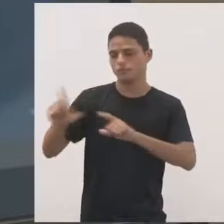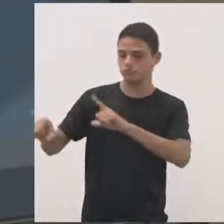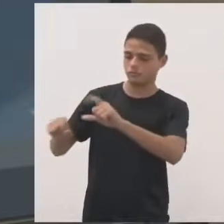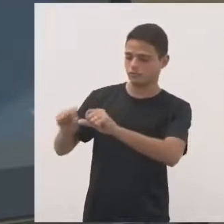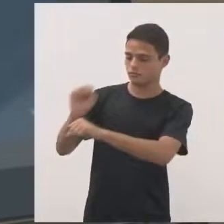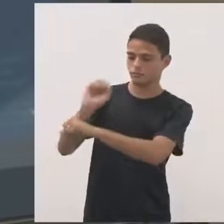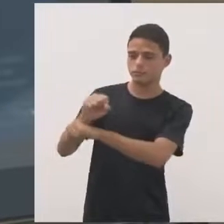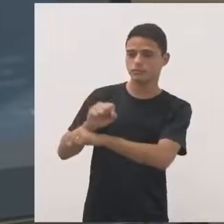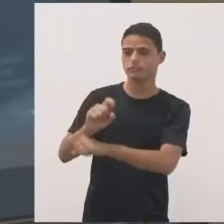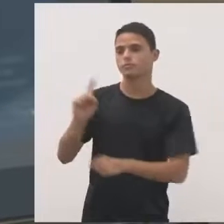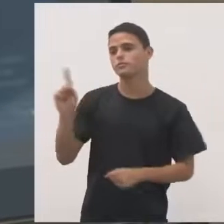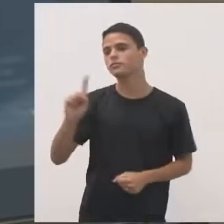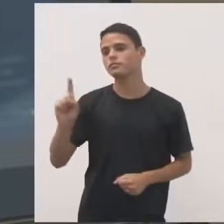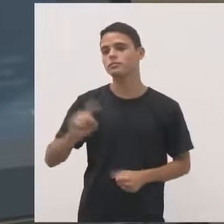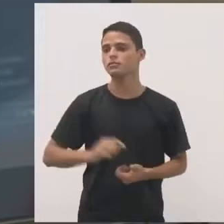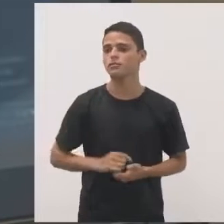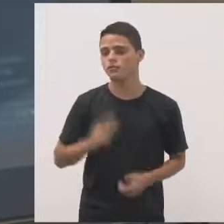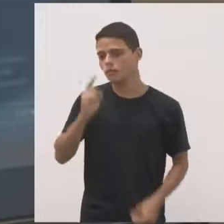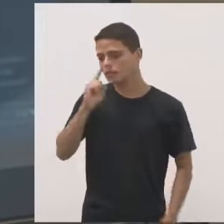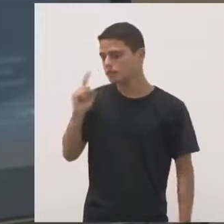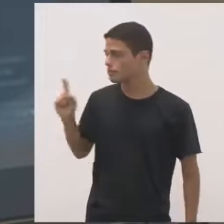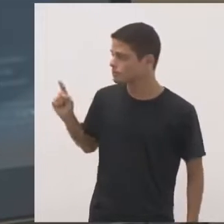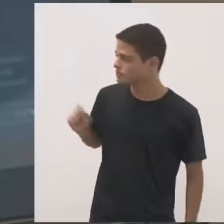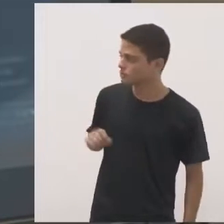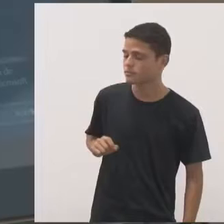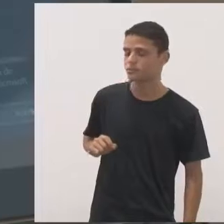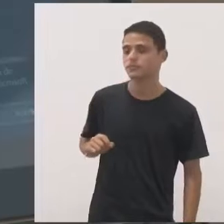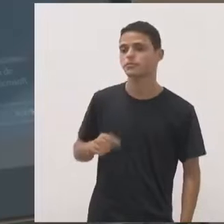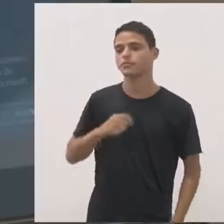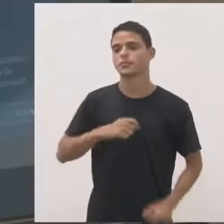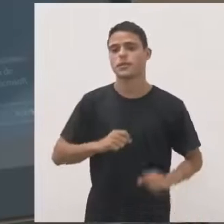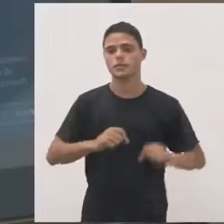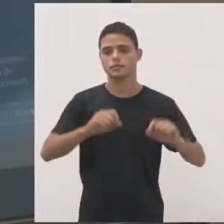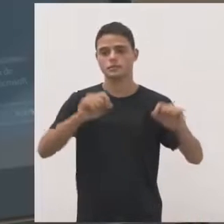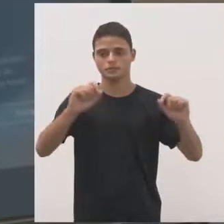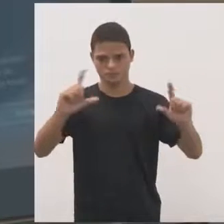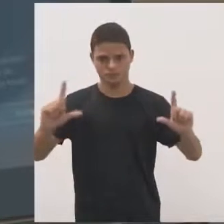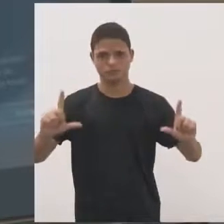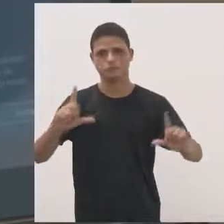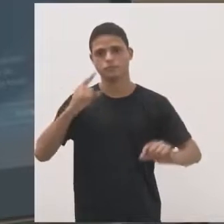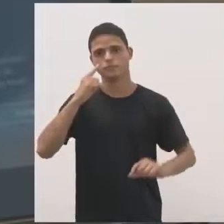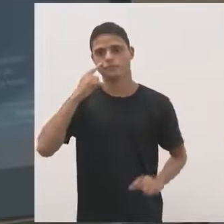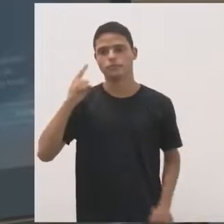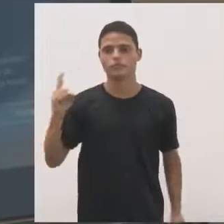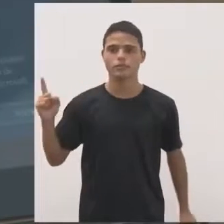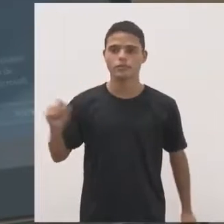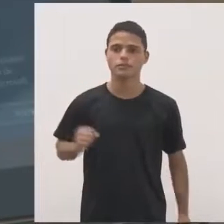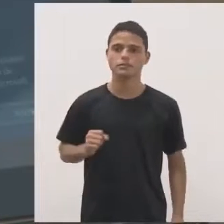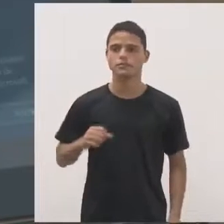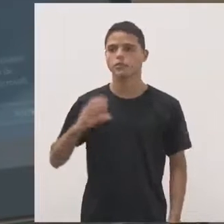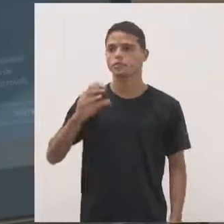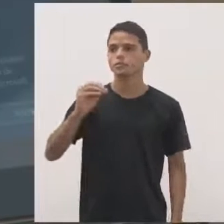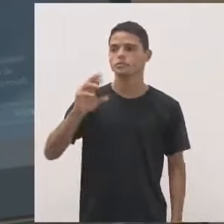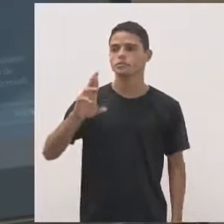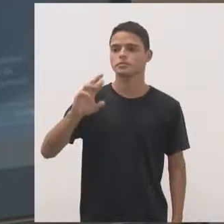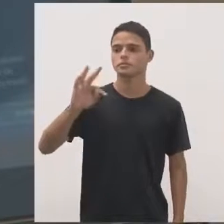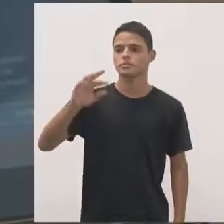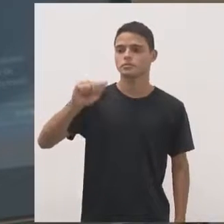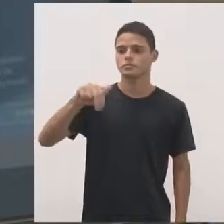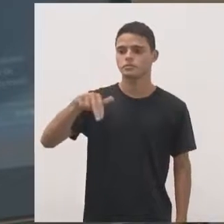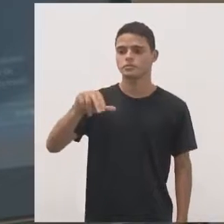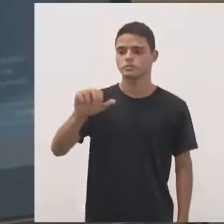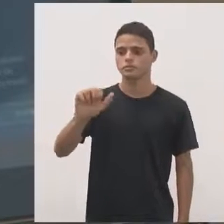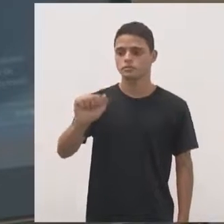eu vou pôr que não. E aí ele já vai para a parte da Cortana. A Cortana, pessoal, eu queria falar para